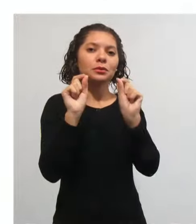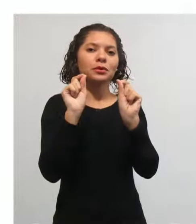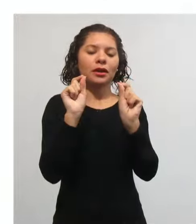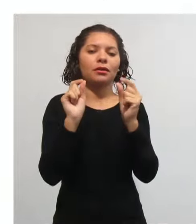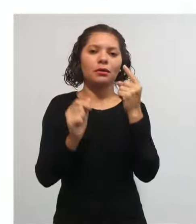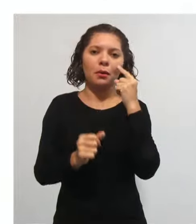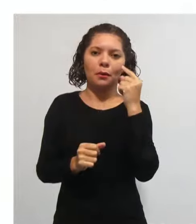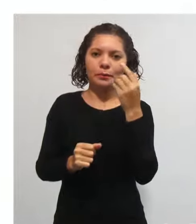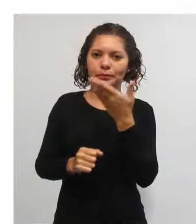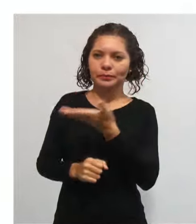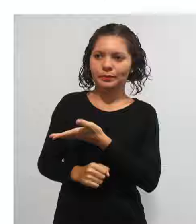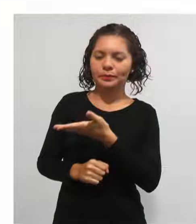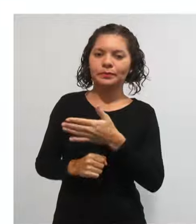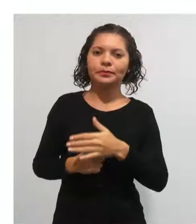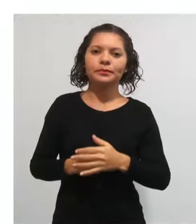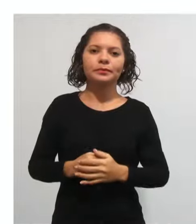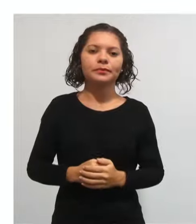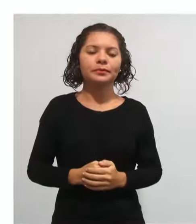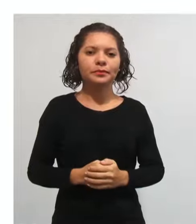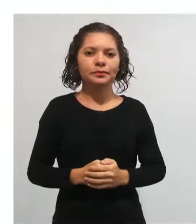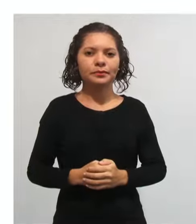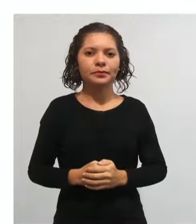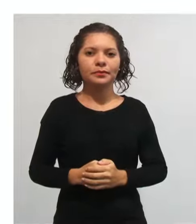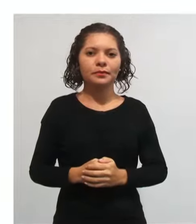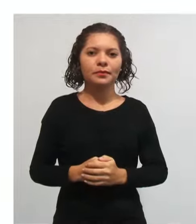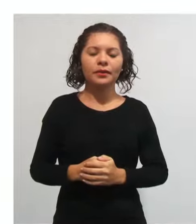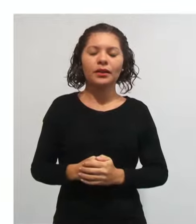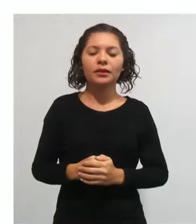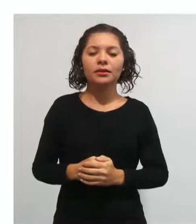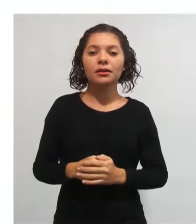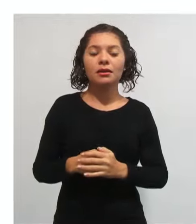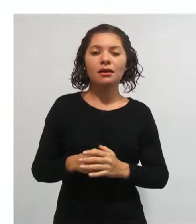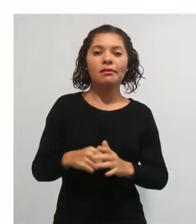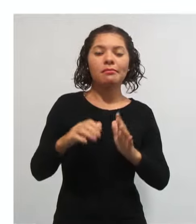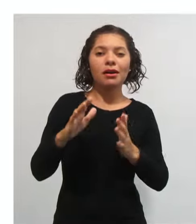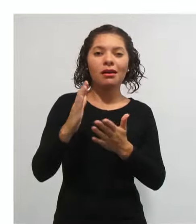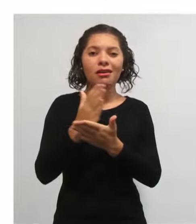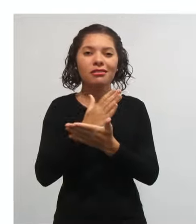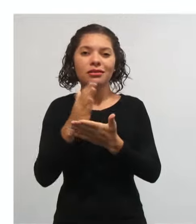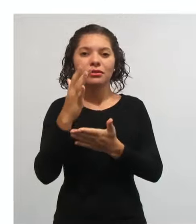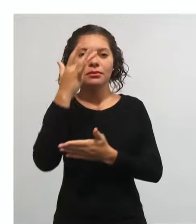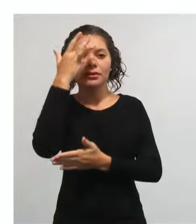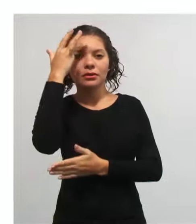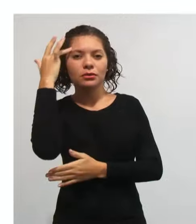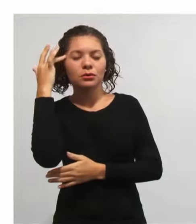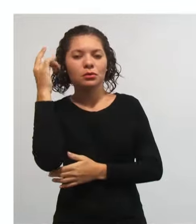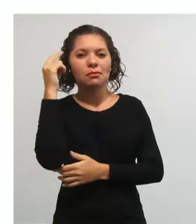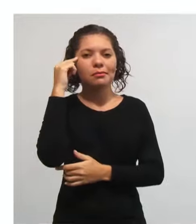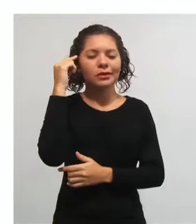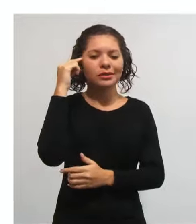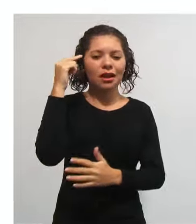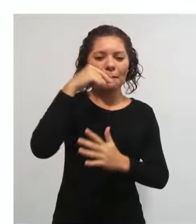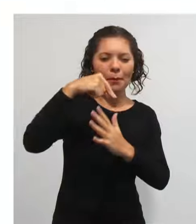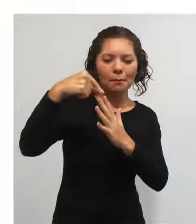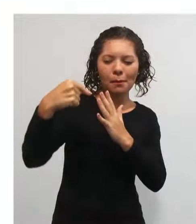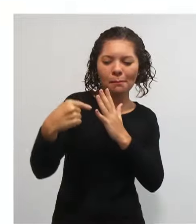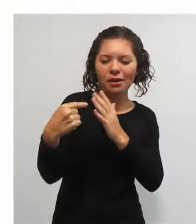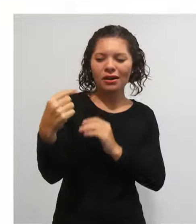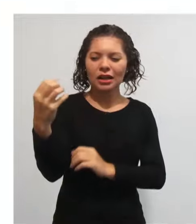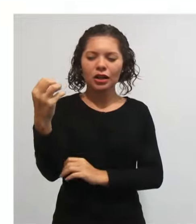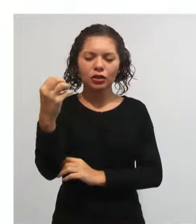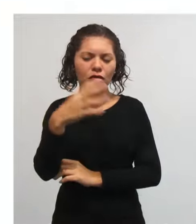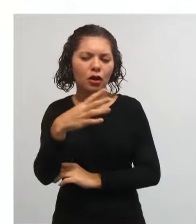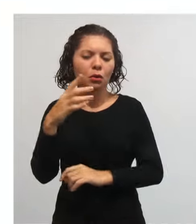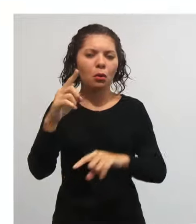biscoitos tá por quê Porque para muitos para que algo seja classificado como inovador um